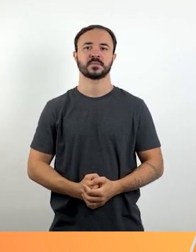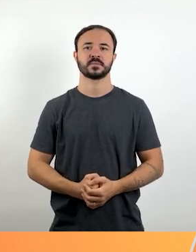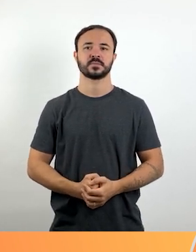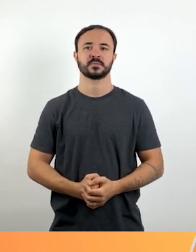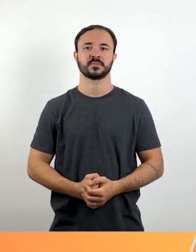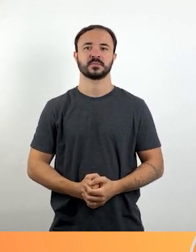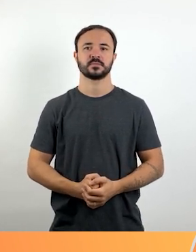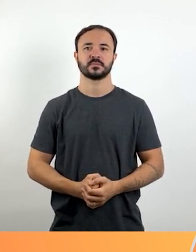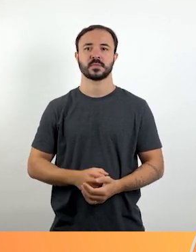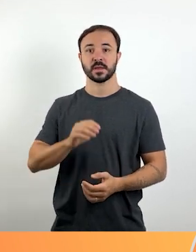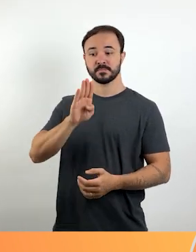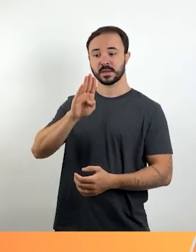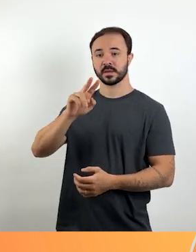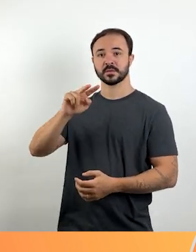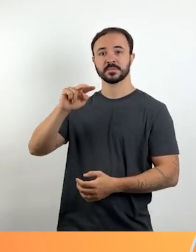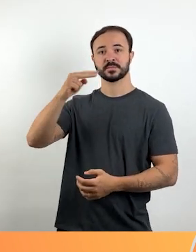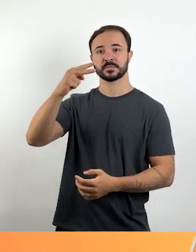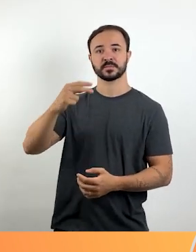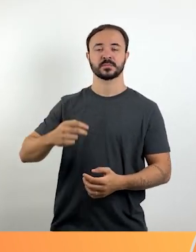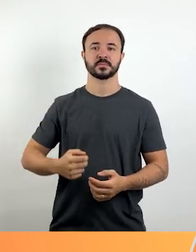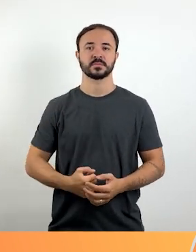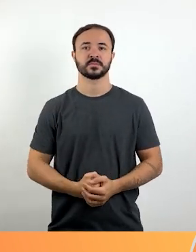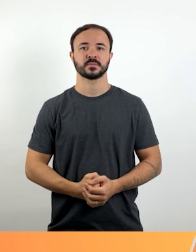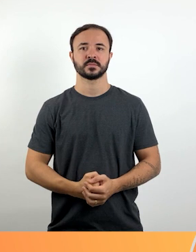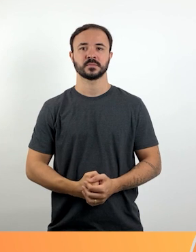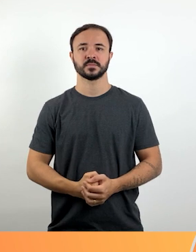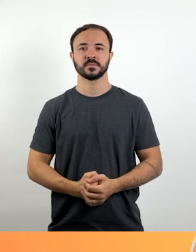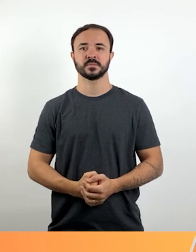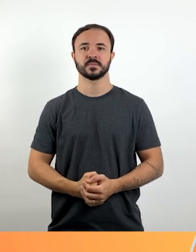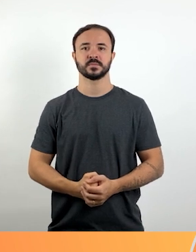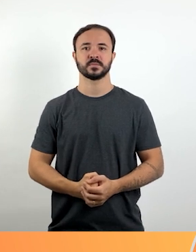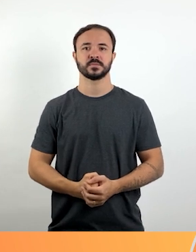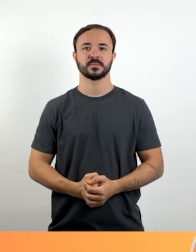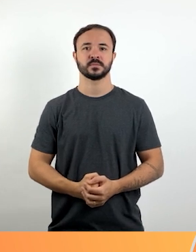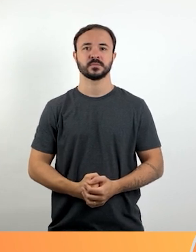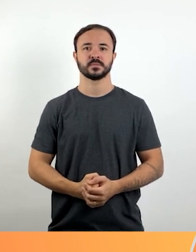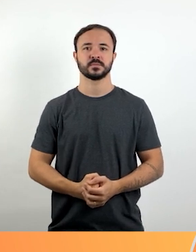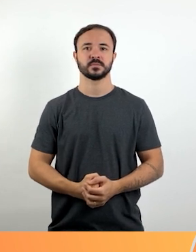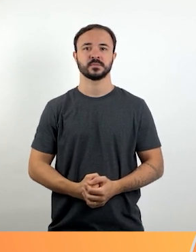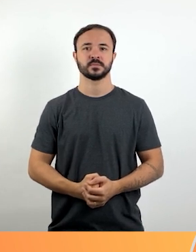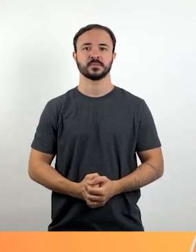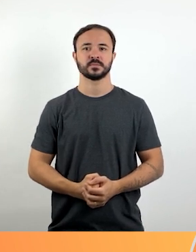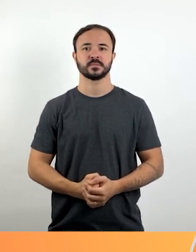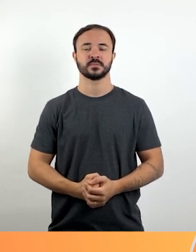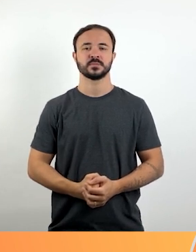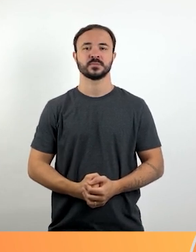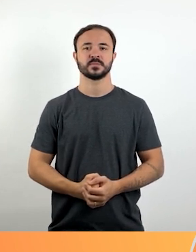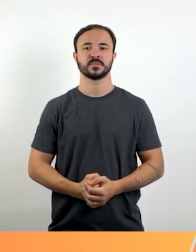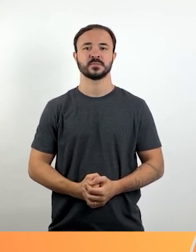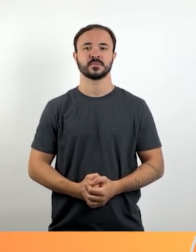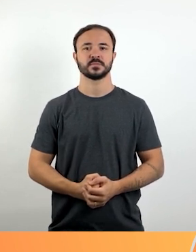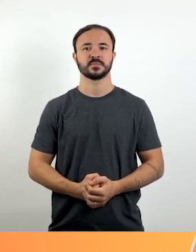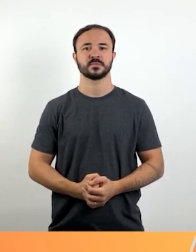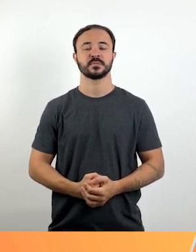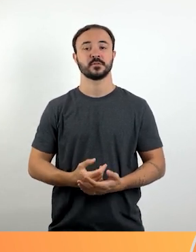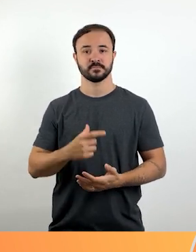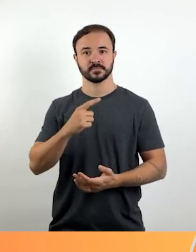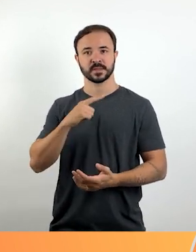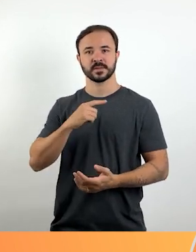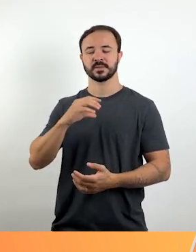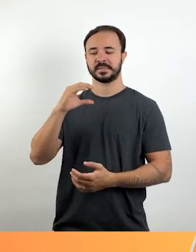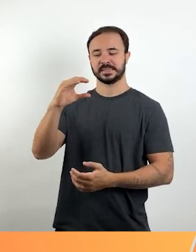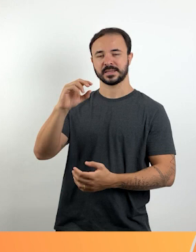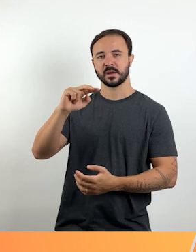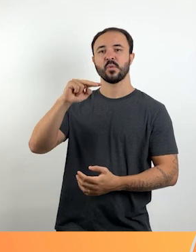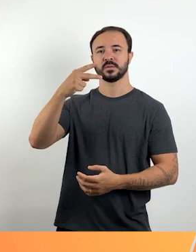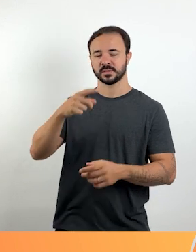ao quadrado. E o C vezes o último C, né? Esse C com esse C aqui, eu tenho C ao quadrado. E